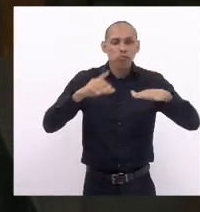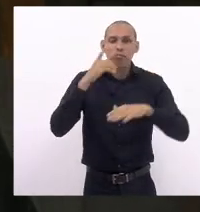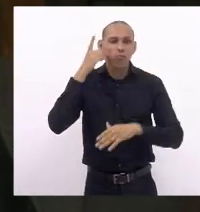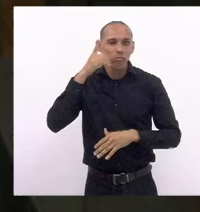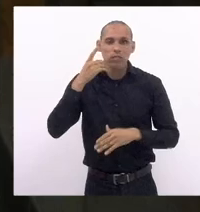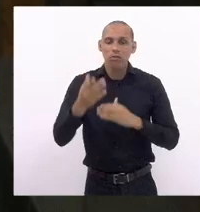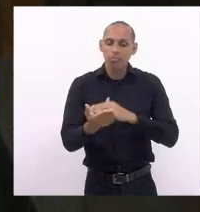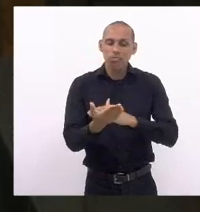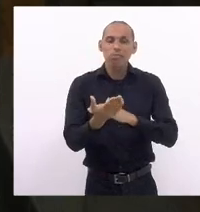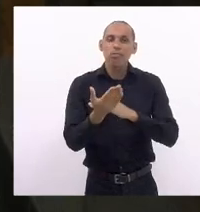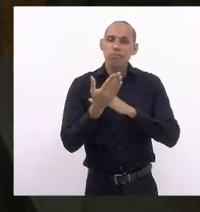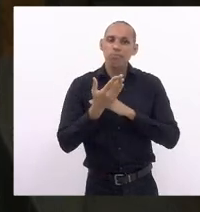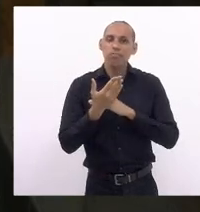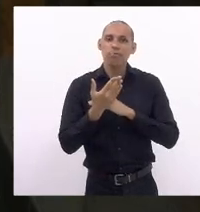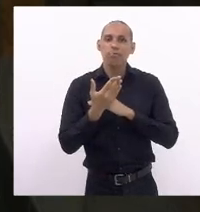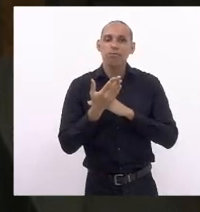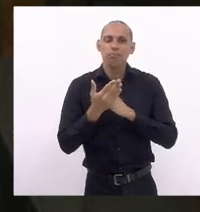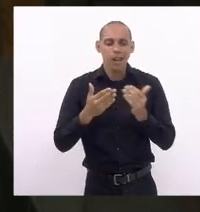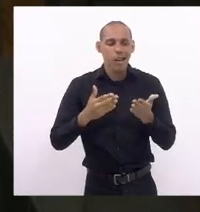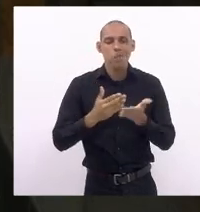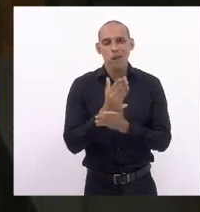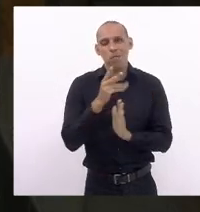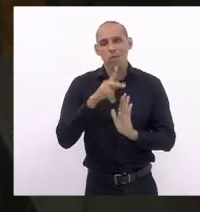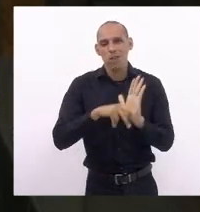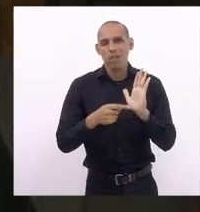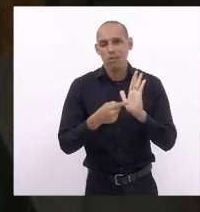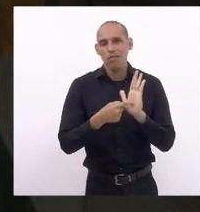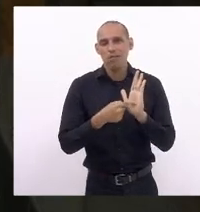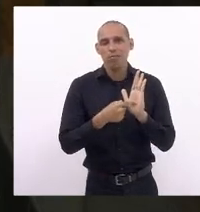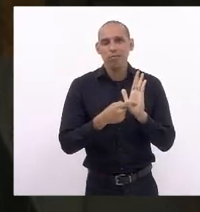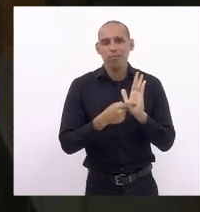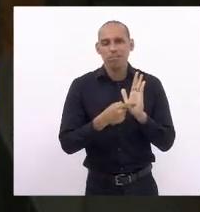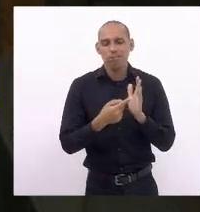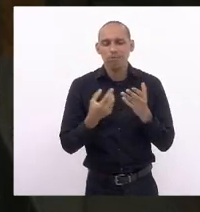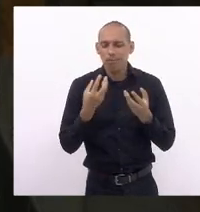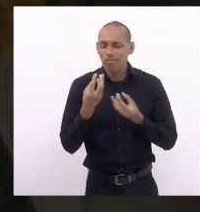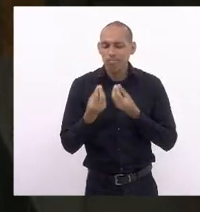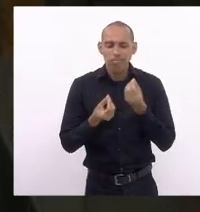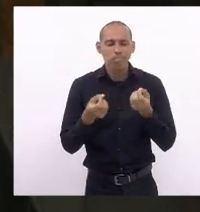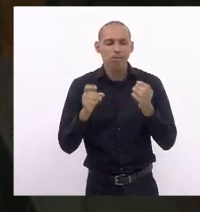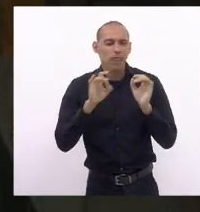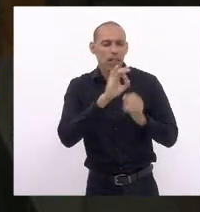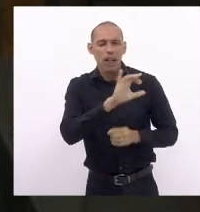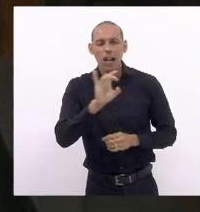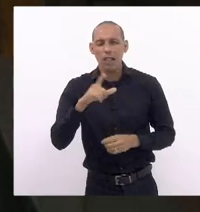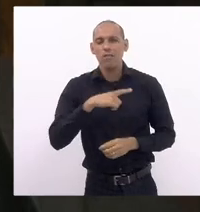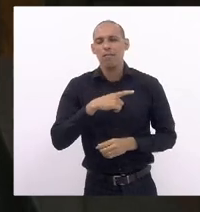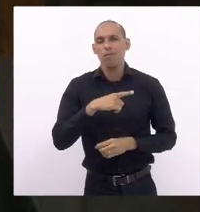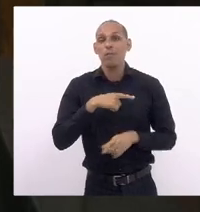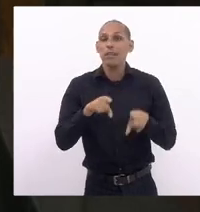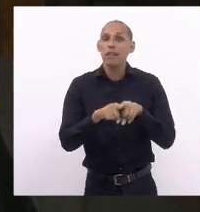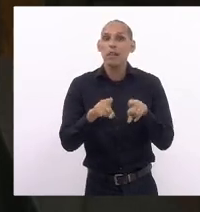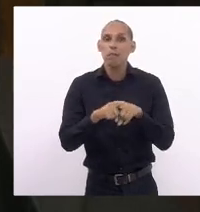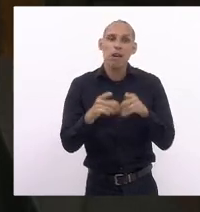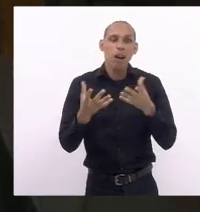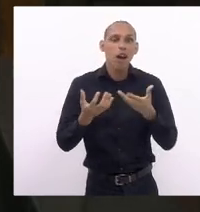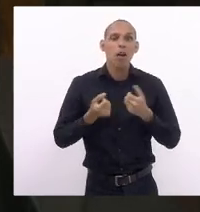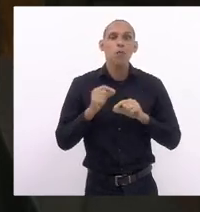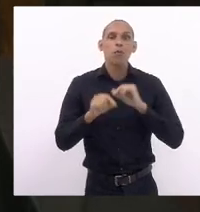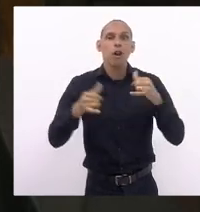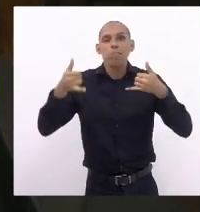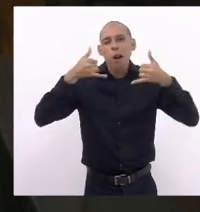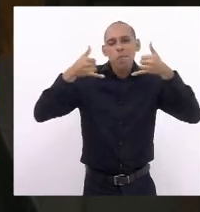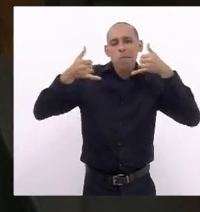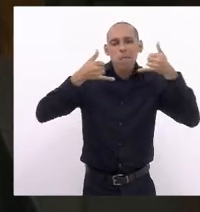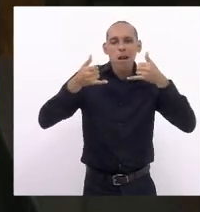pela ajuda na aprovação desse projeto, pela sensibilidade que todos tiveram. Inclusive, recebi ligações